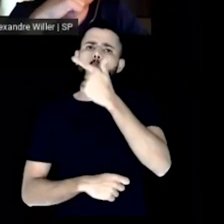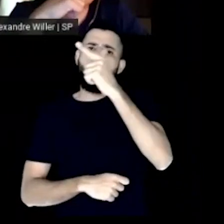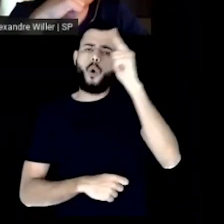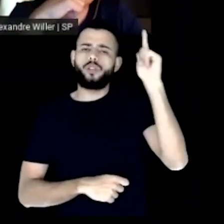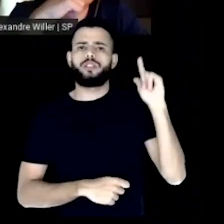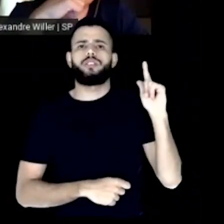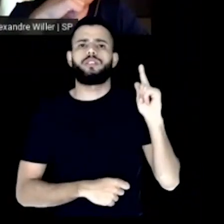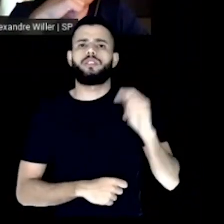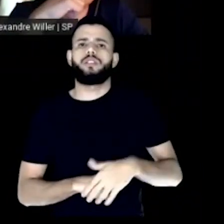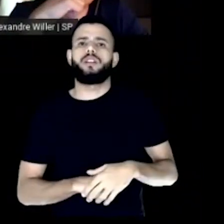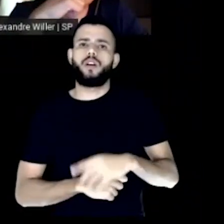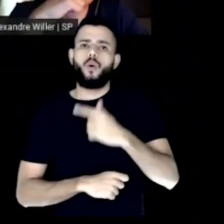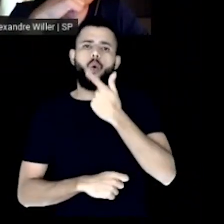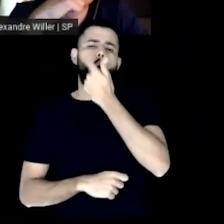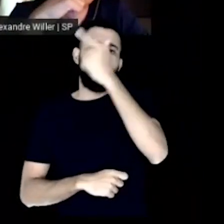outras...